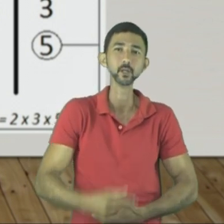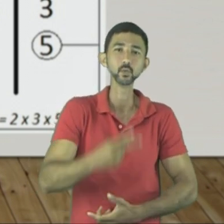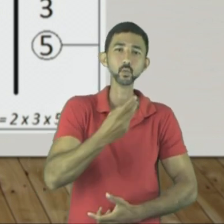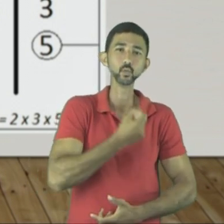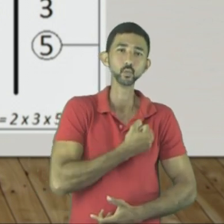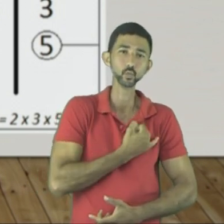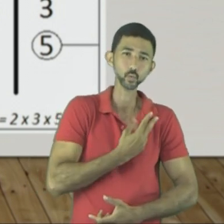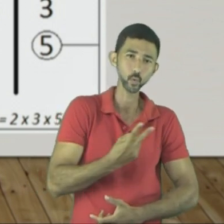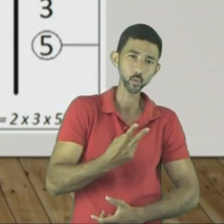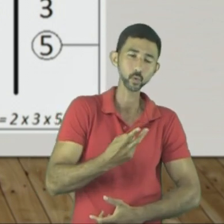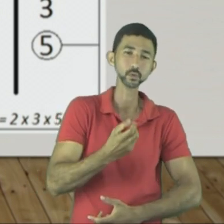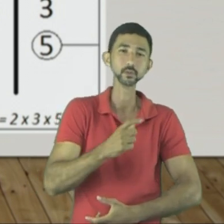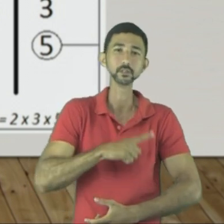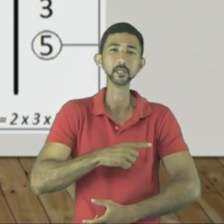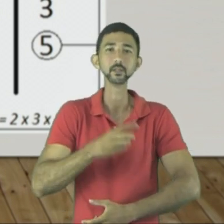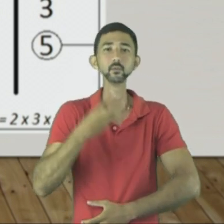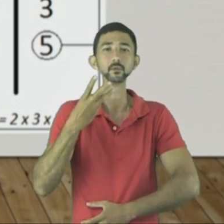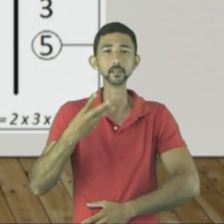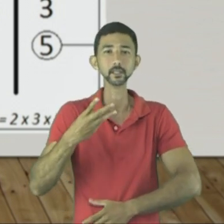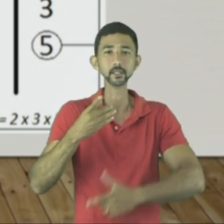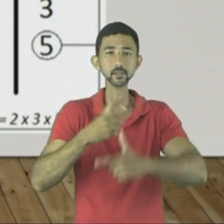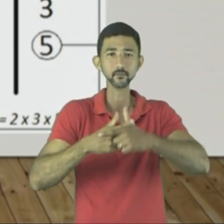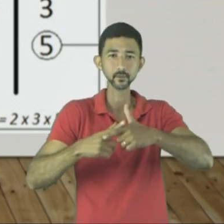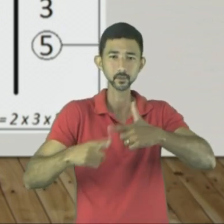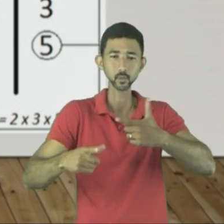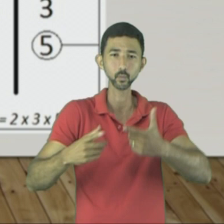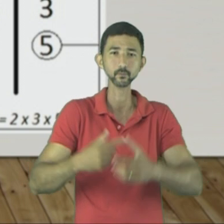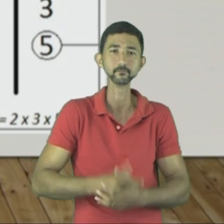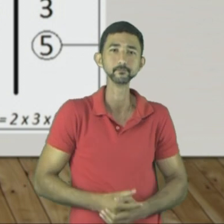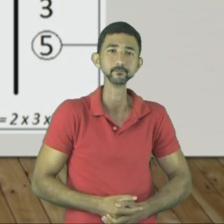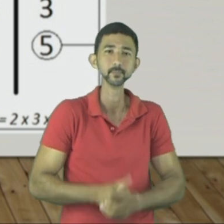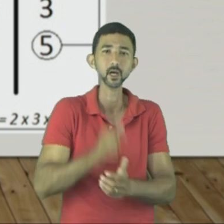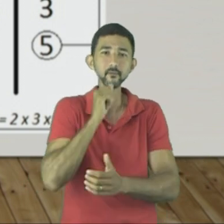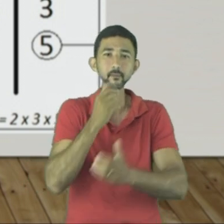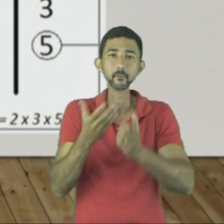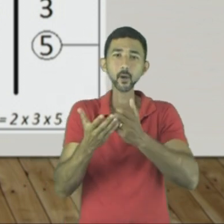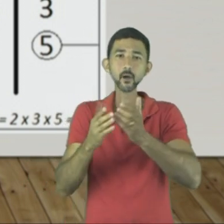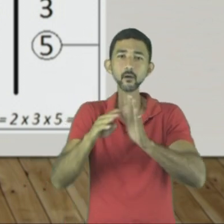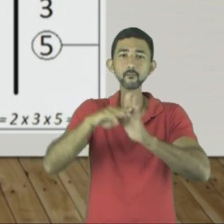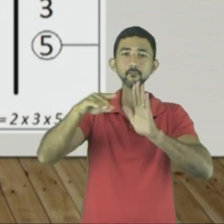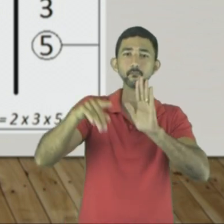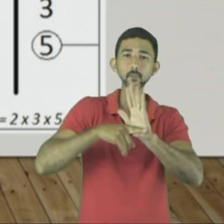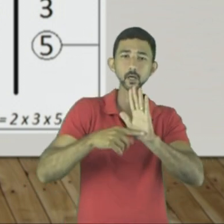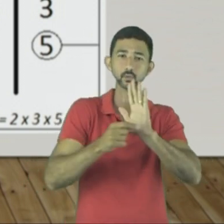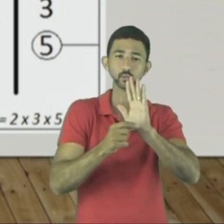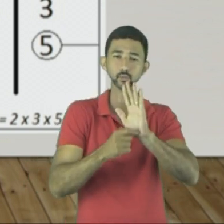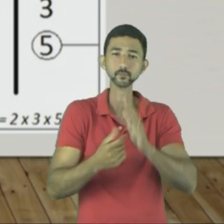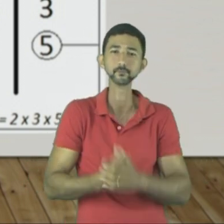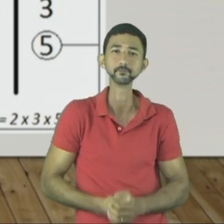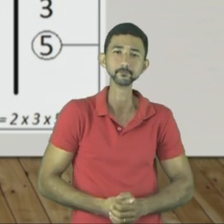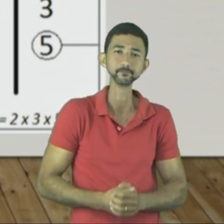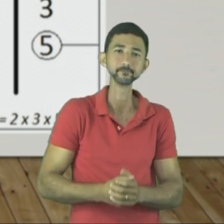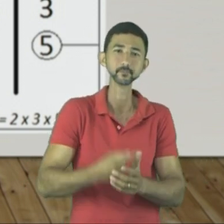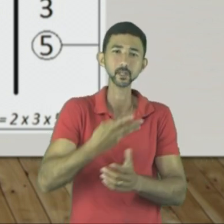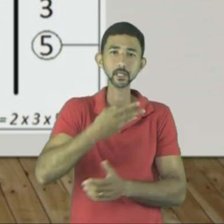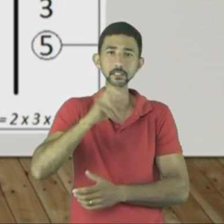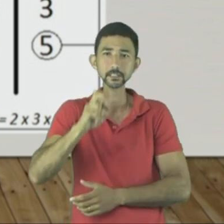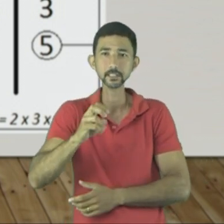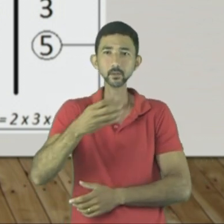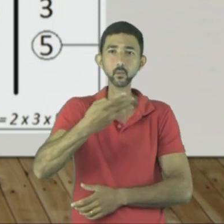3 como divisor comum. E vou colocando o resultado aqui embaixo. Ó. Aqui deu 15, aqui deu 5 e aqui deu